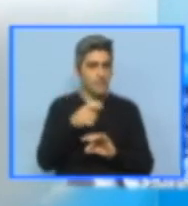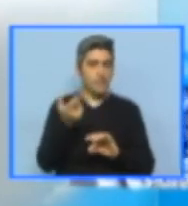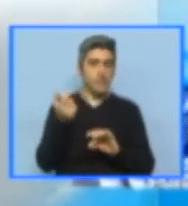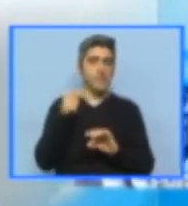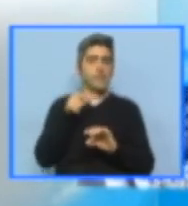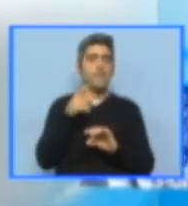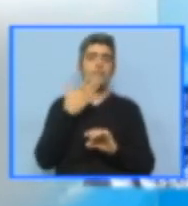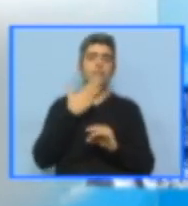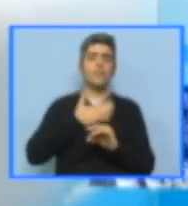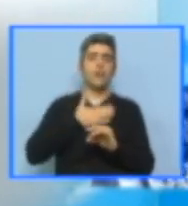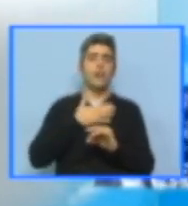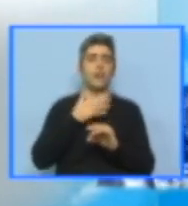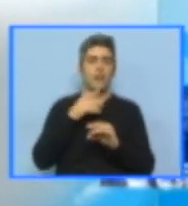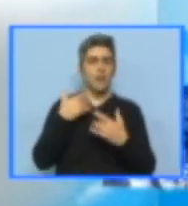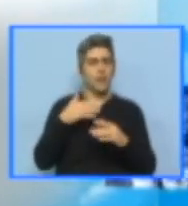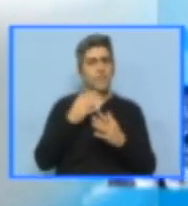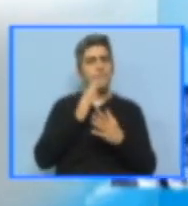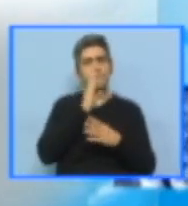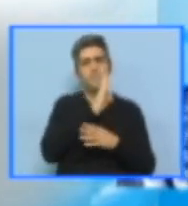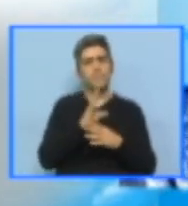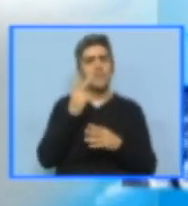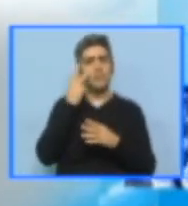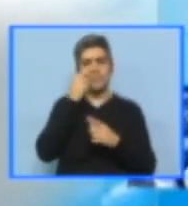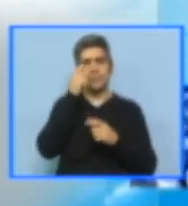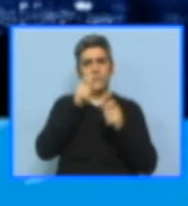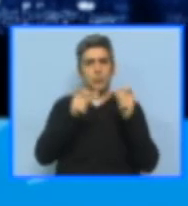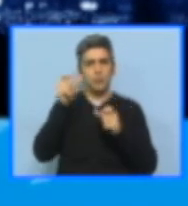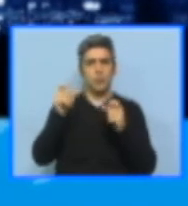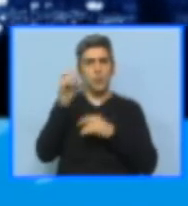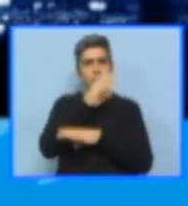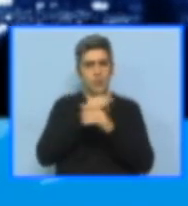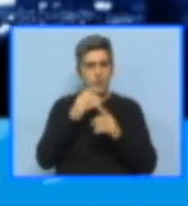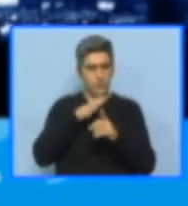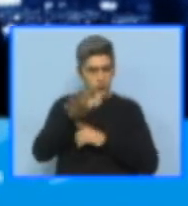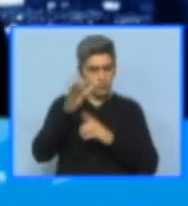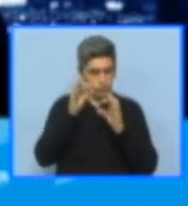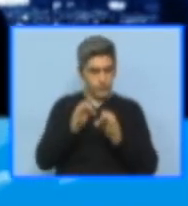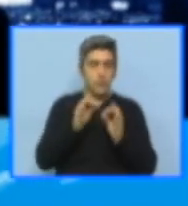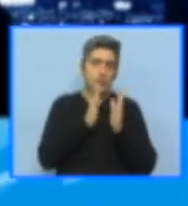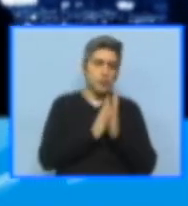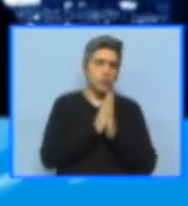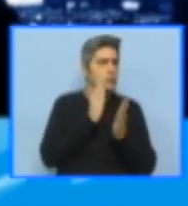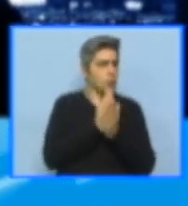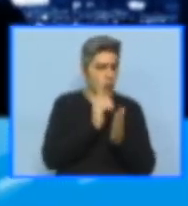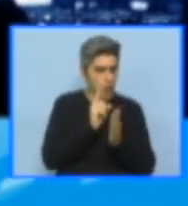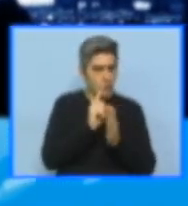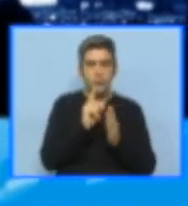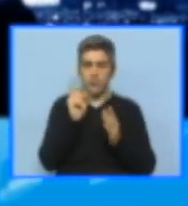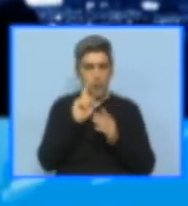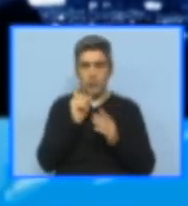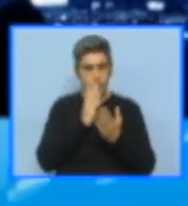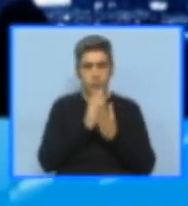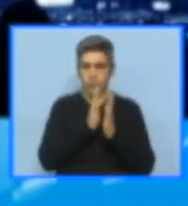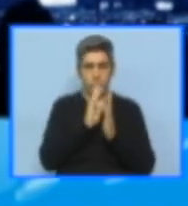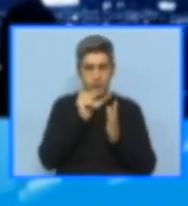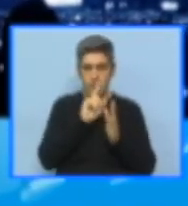trouxe implicações muito concretas para a vida dos europeus, posteriormente. Não é apenas uma questão religiosa. Não, ultrapassa muito